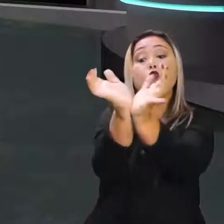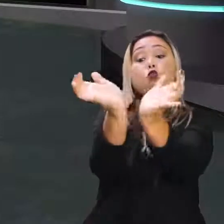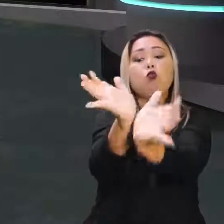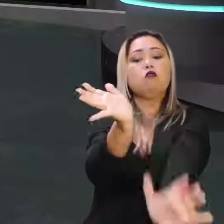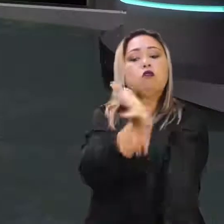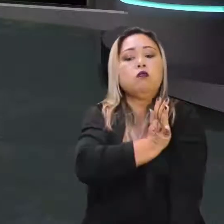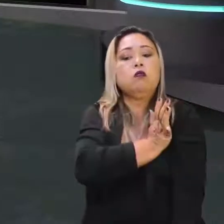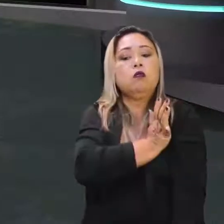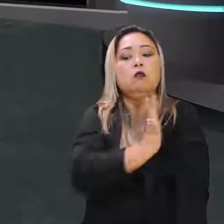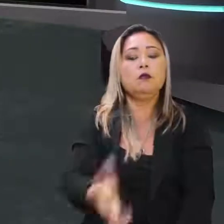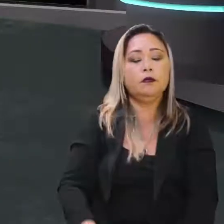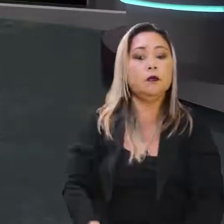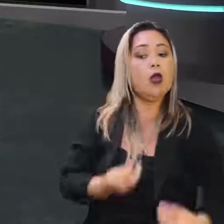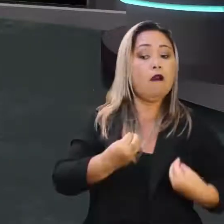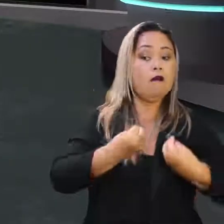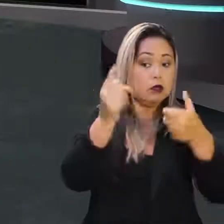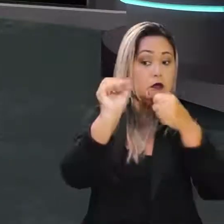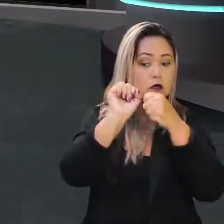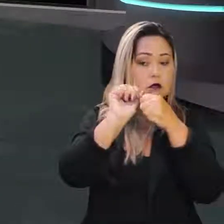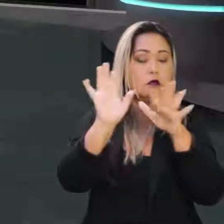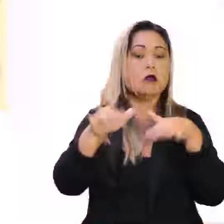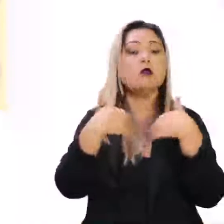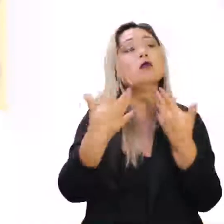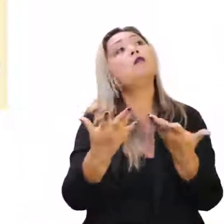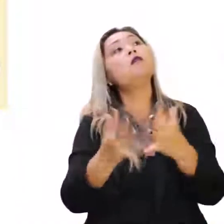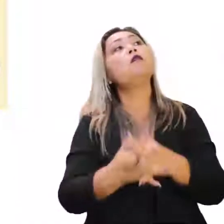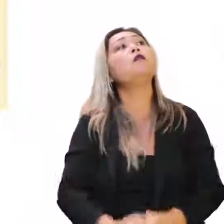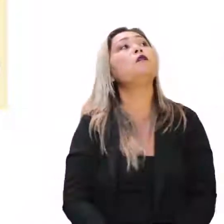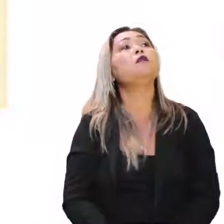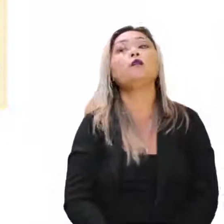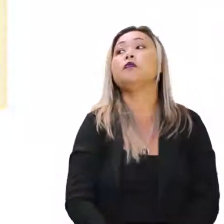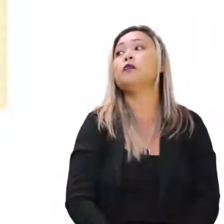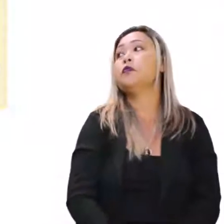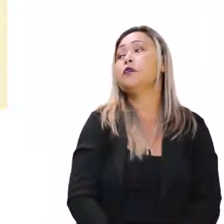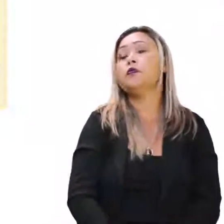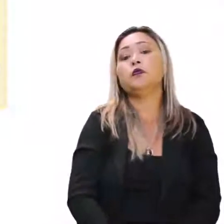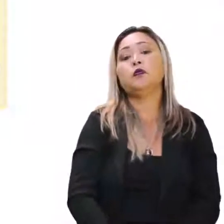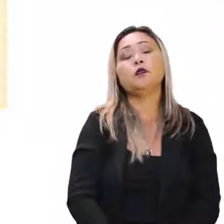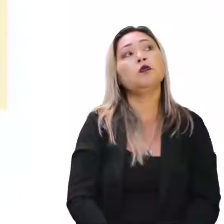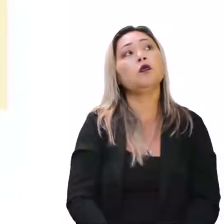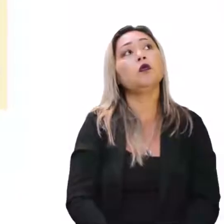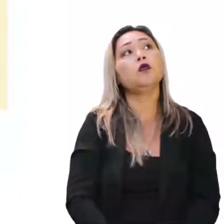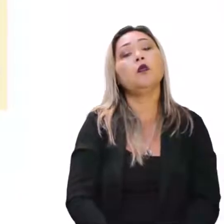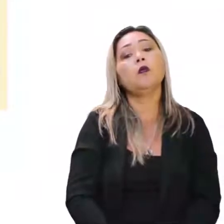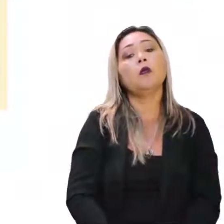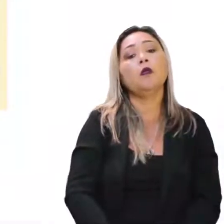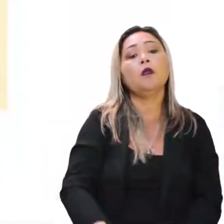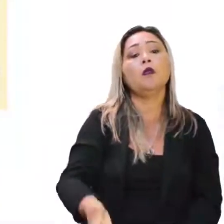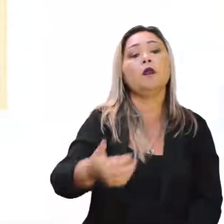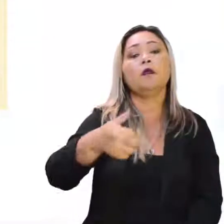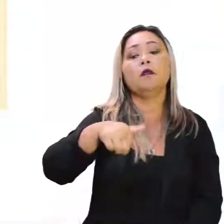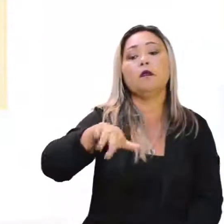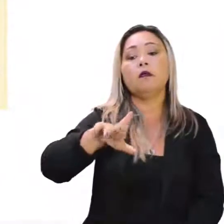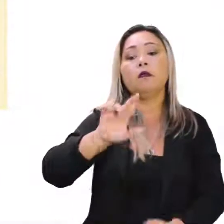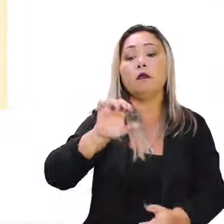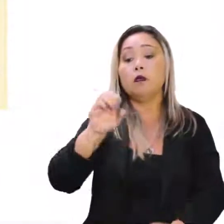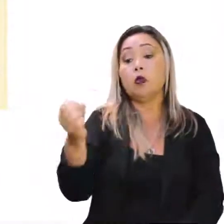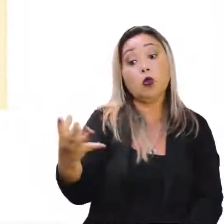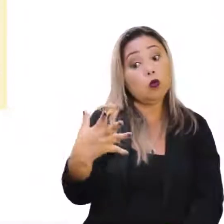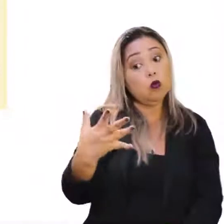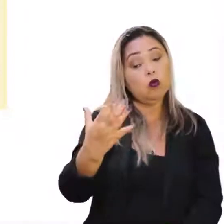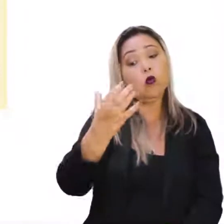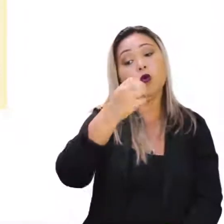Em seguida, vamos ver mais um pouquinho lá. Só fazendo um comentário, professor, sobre o neoclassicismo, né? A palavra neo é